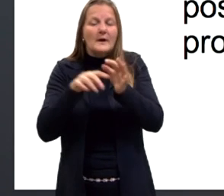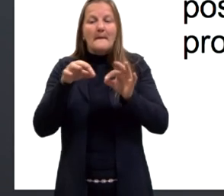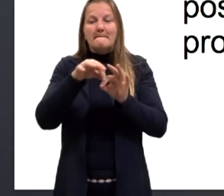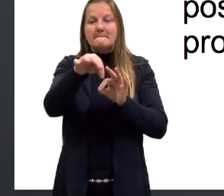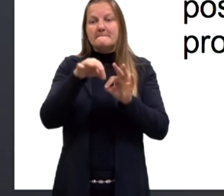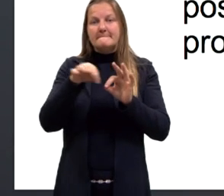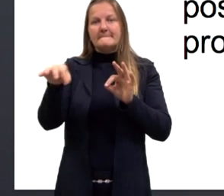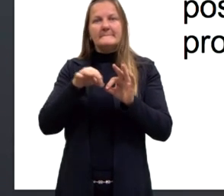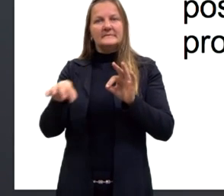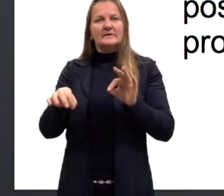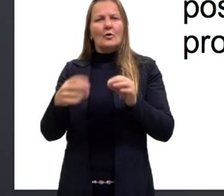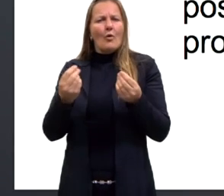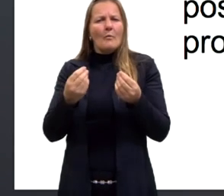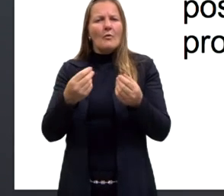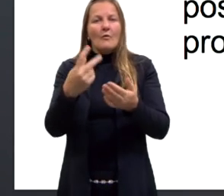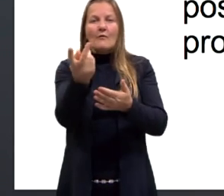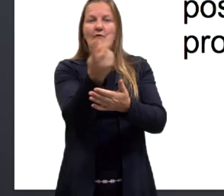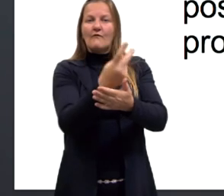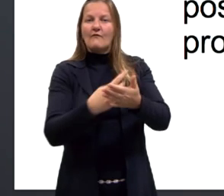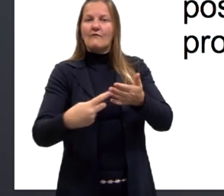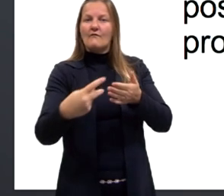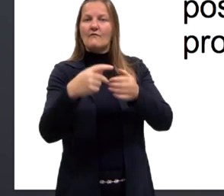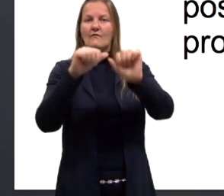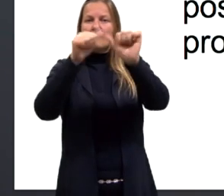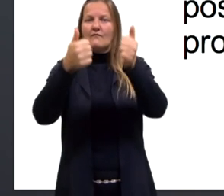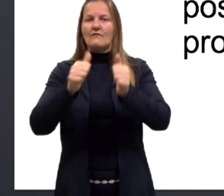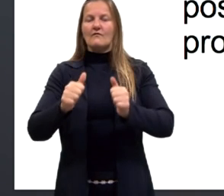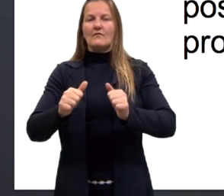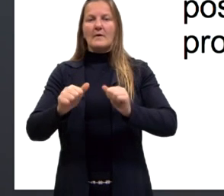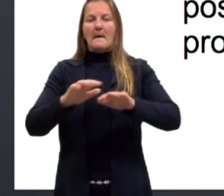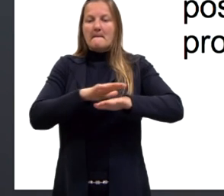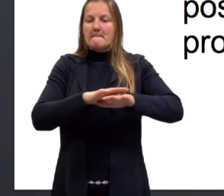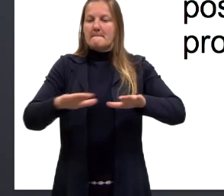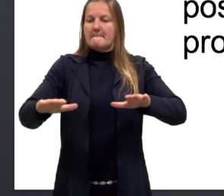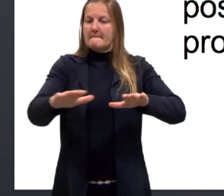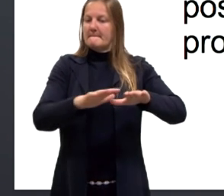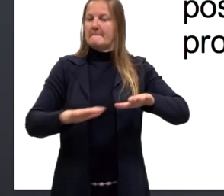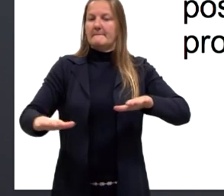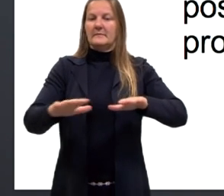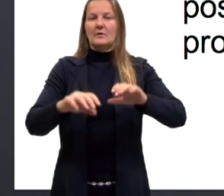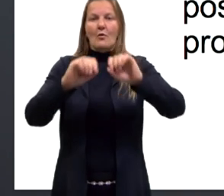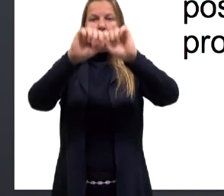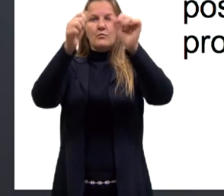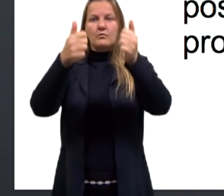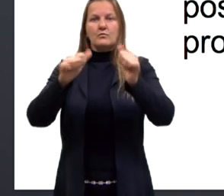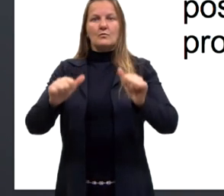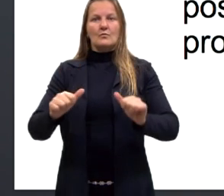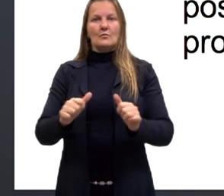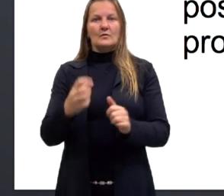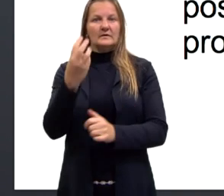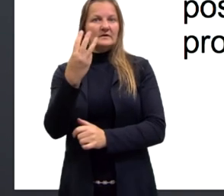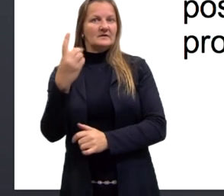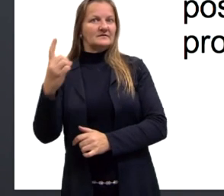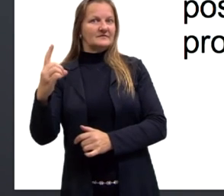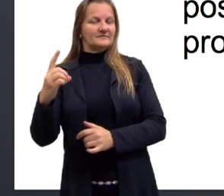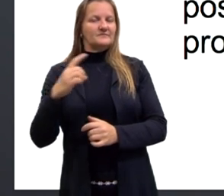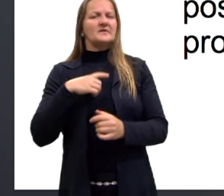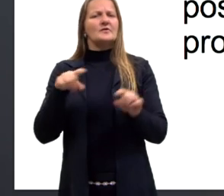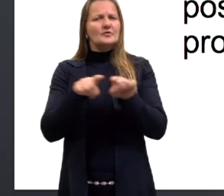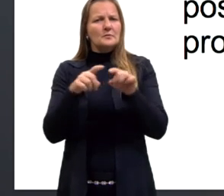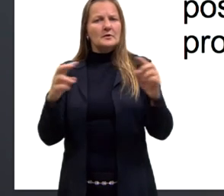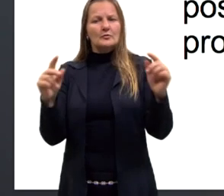das formas de figuras planas ou espaciais bem como sobre a relação relativa das